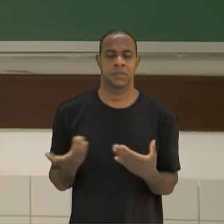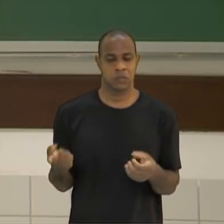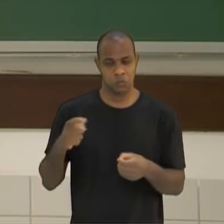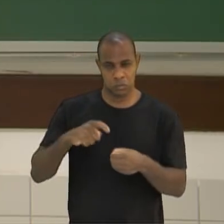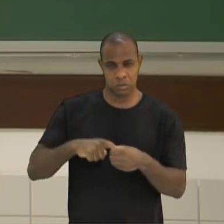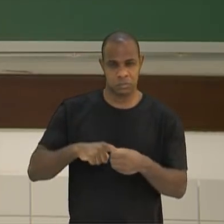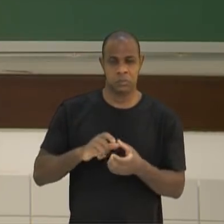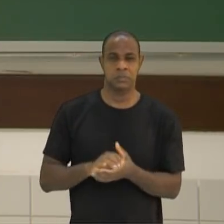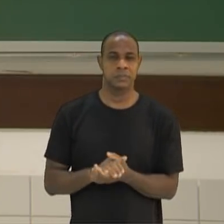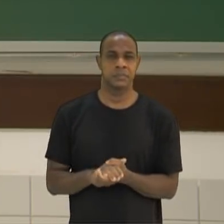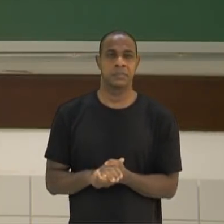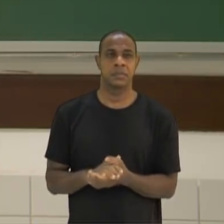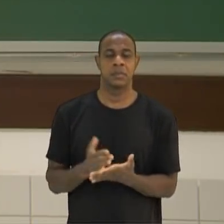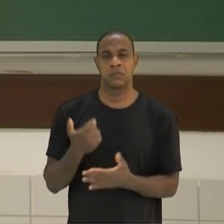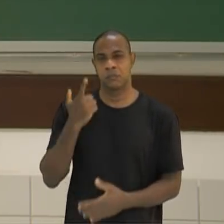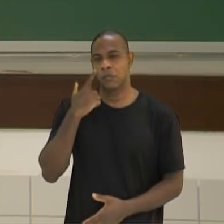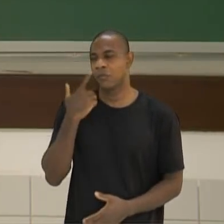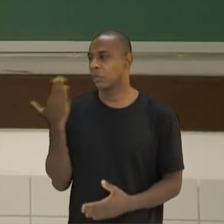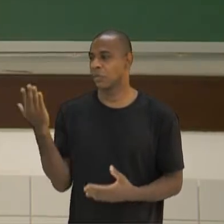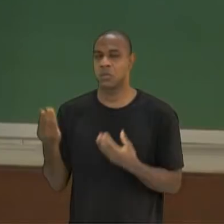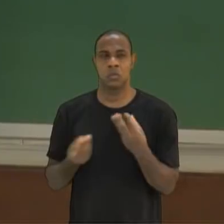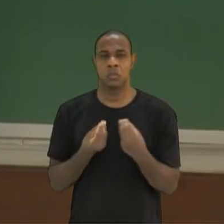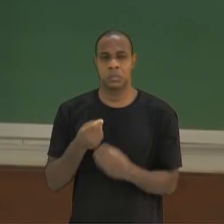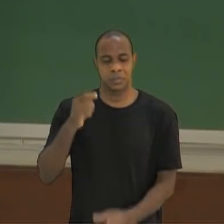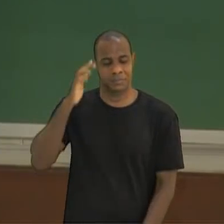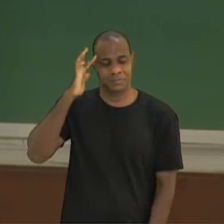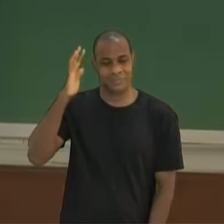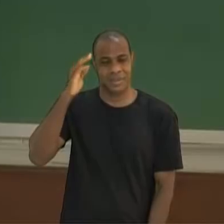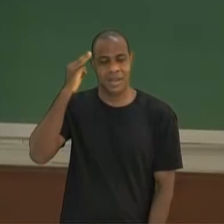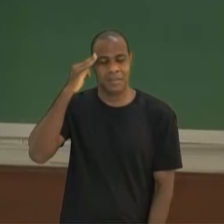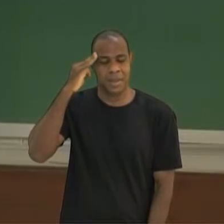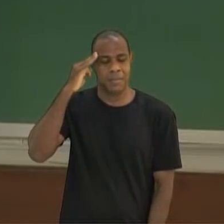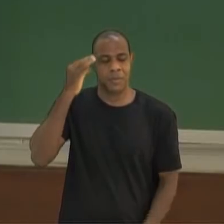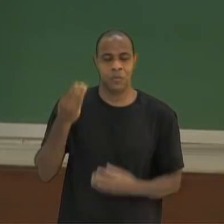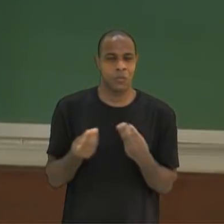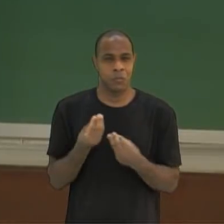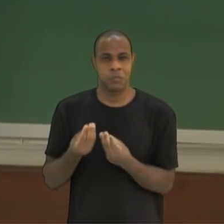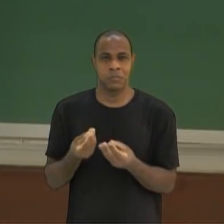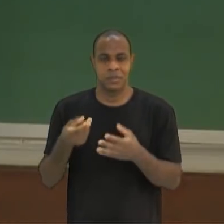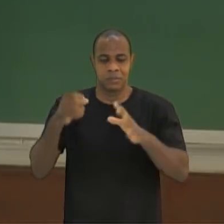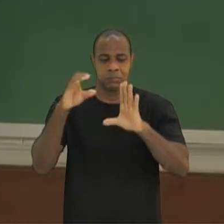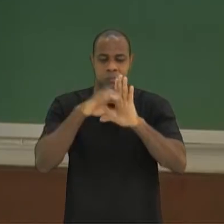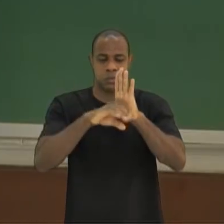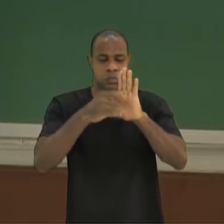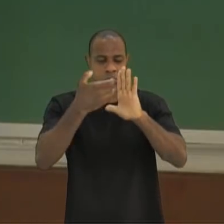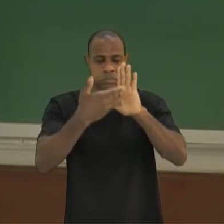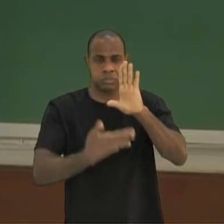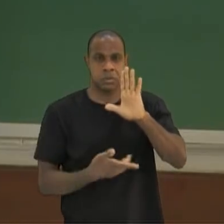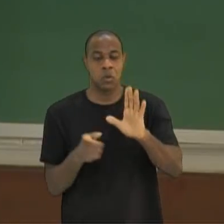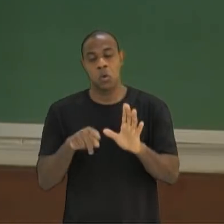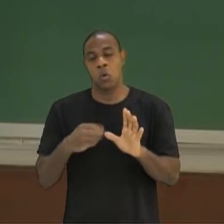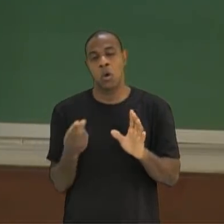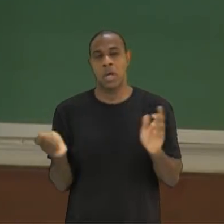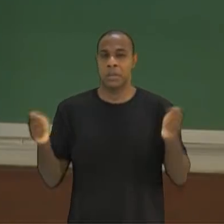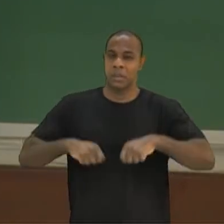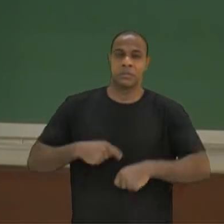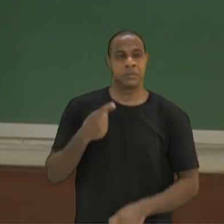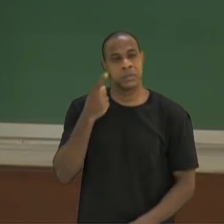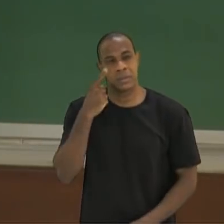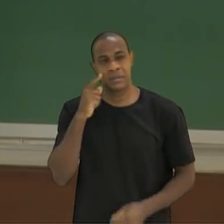Retornando então, pessoal, vamos ver como é que está a memória de vocês com relação a esses conceitos ou a capacidade de tentar fazer